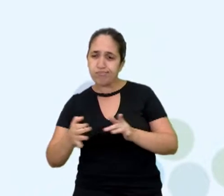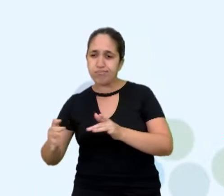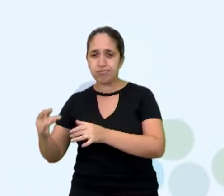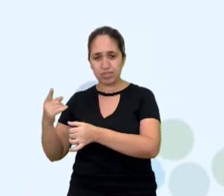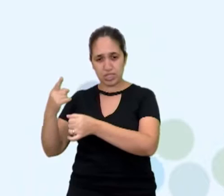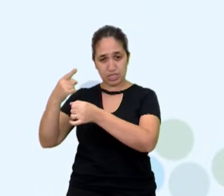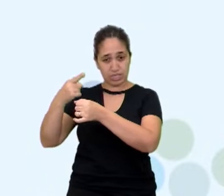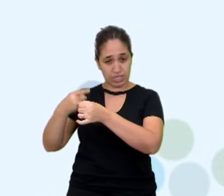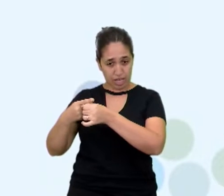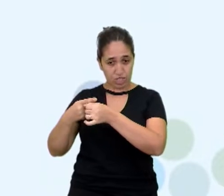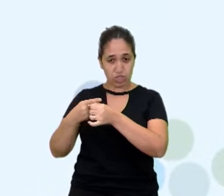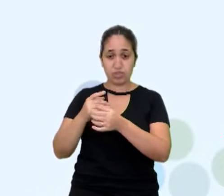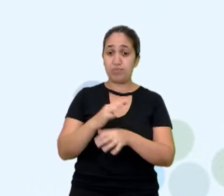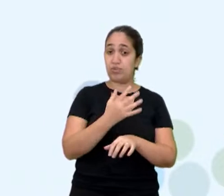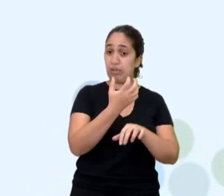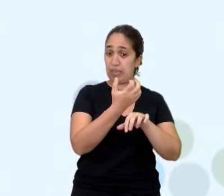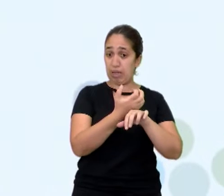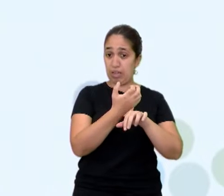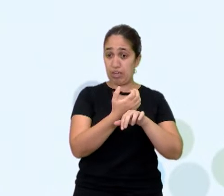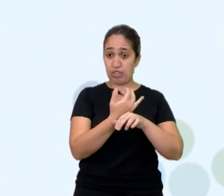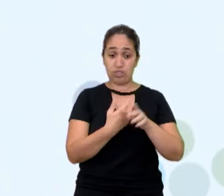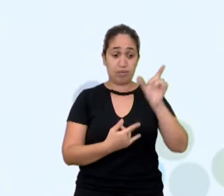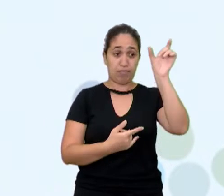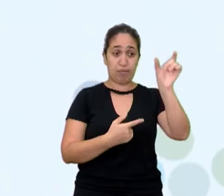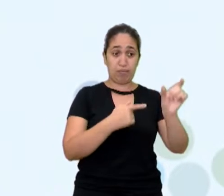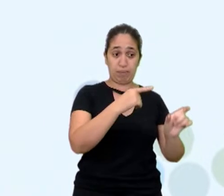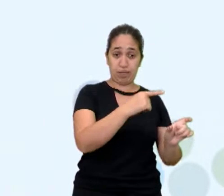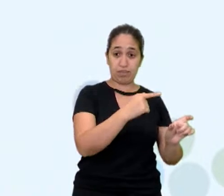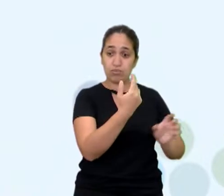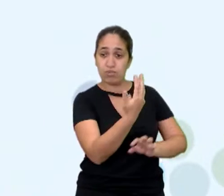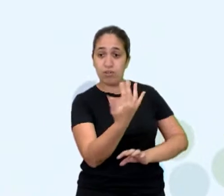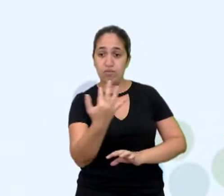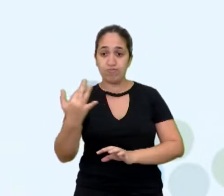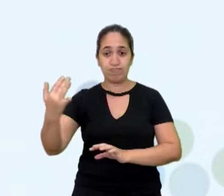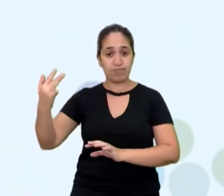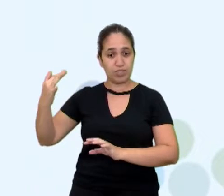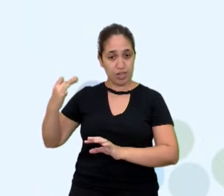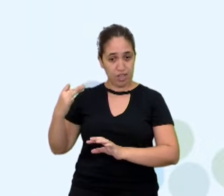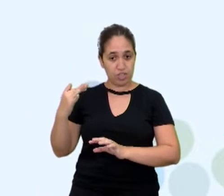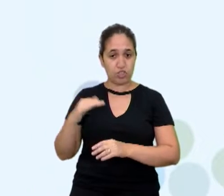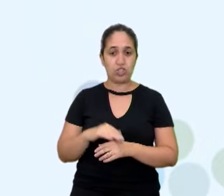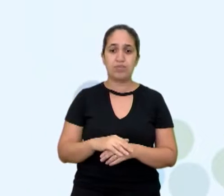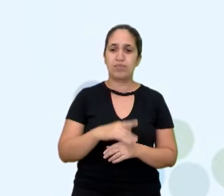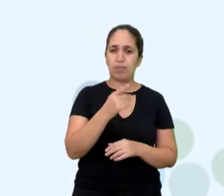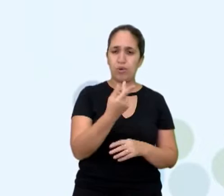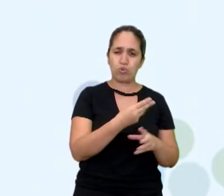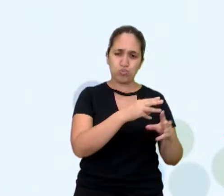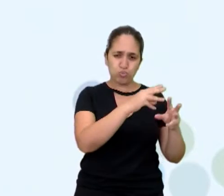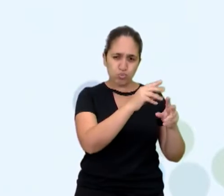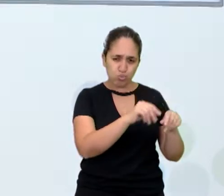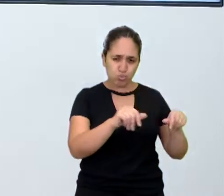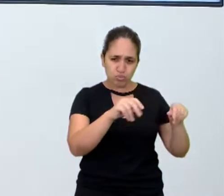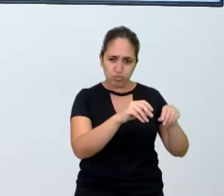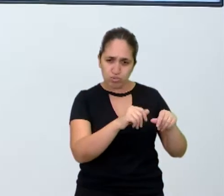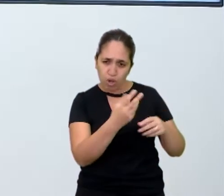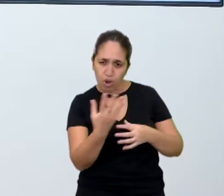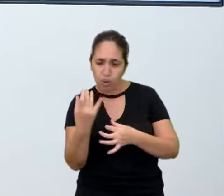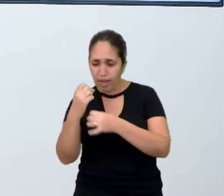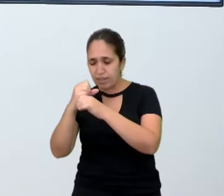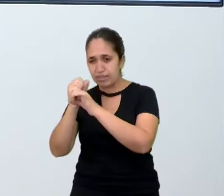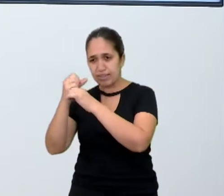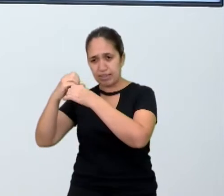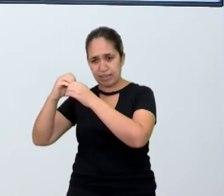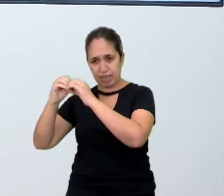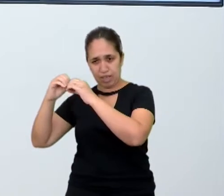é o indivíduo e o ambiente e o componente curricular é o do solo à célula. E aí, gente, para a